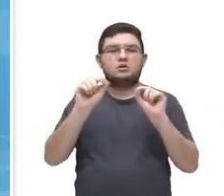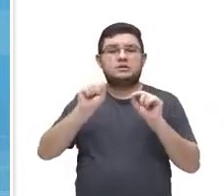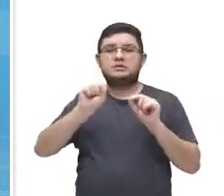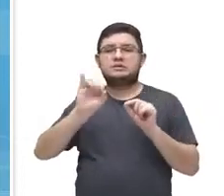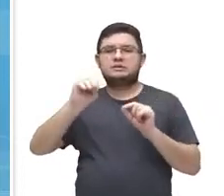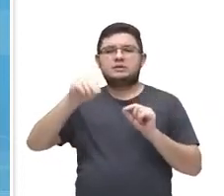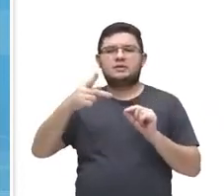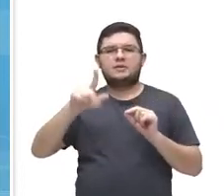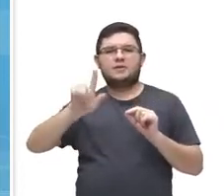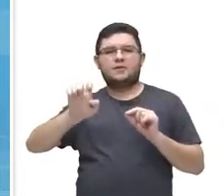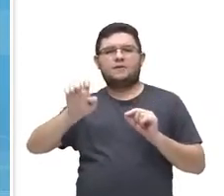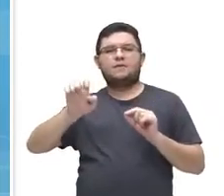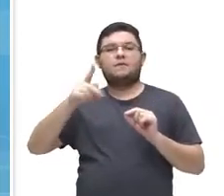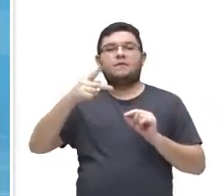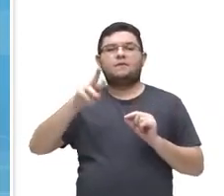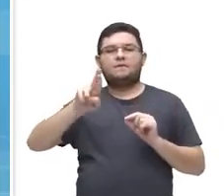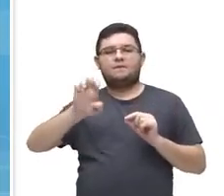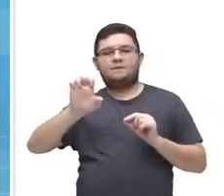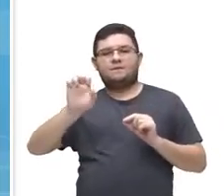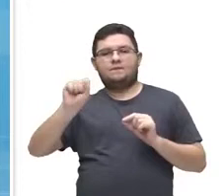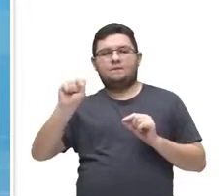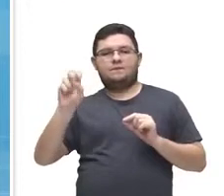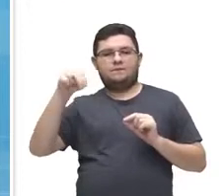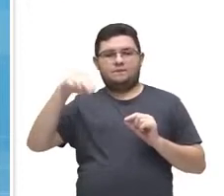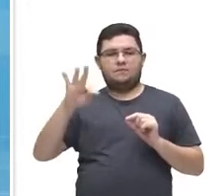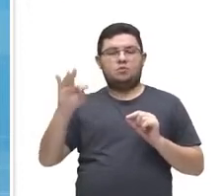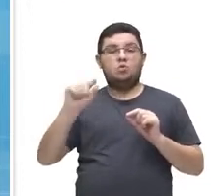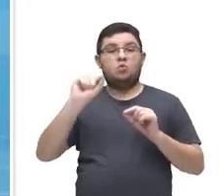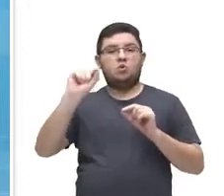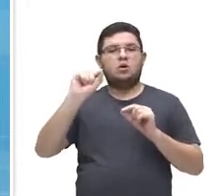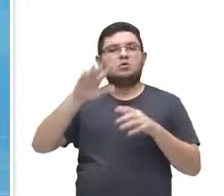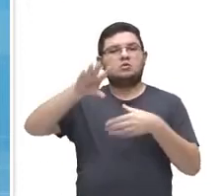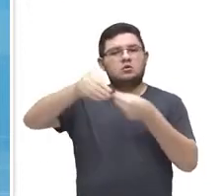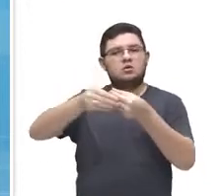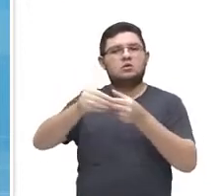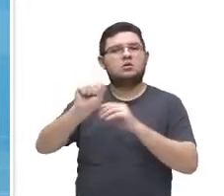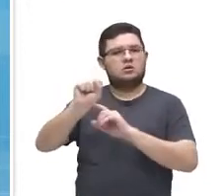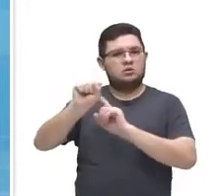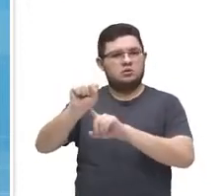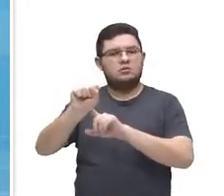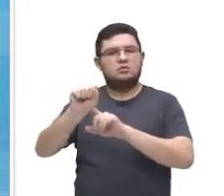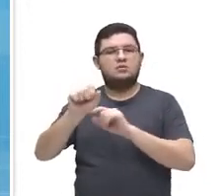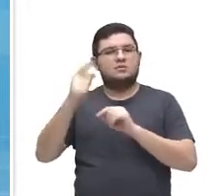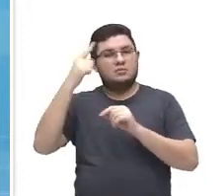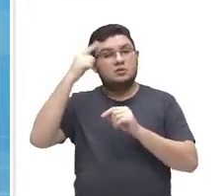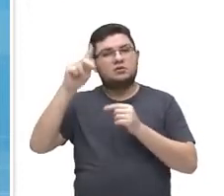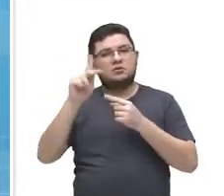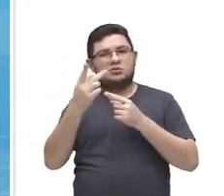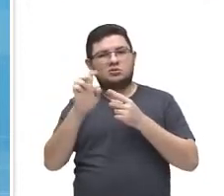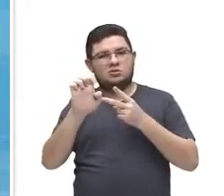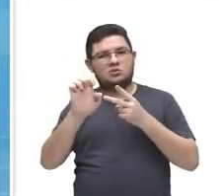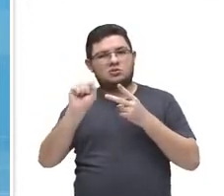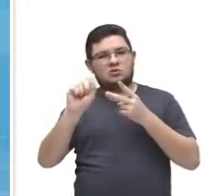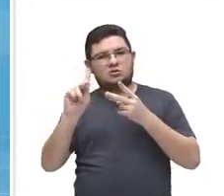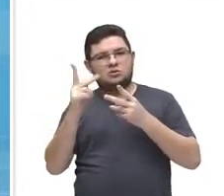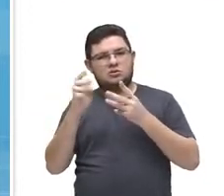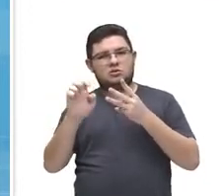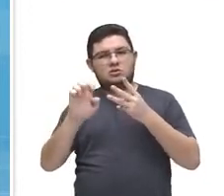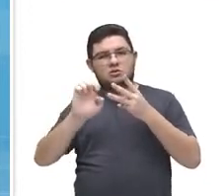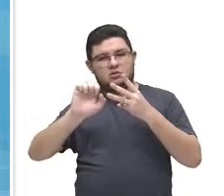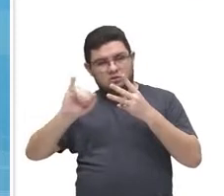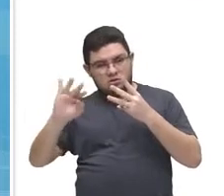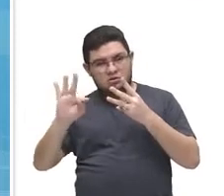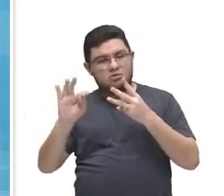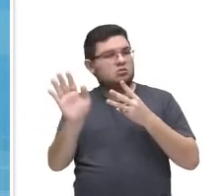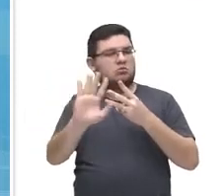terceira pessoa do singular, é acrescido de S. Nem sempre é he, she, it. Às vezes é uma outra palavra que está substituindo. E aí a gente tem que prestar